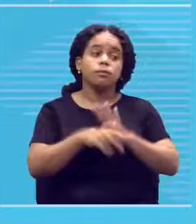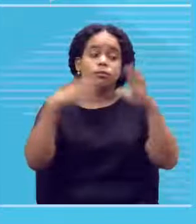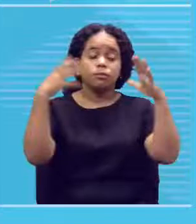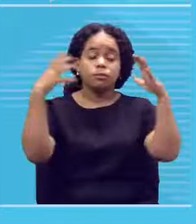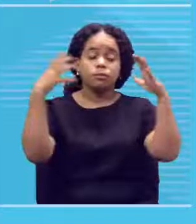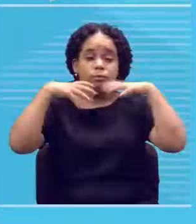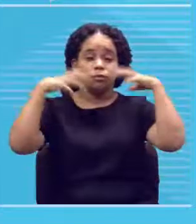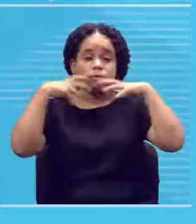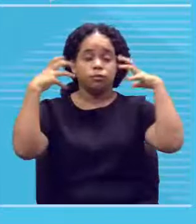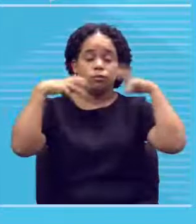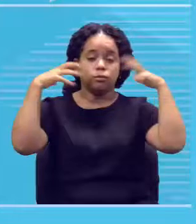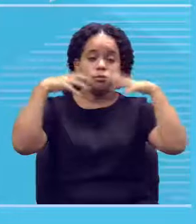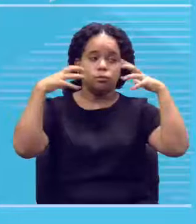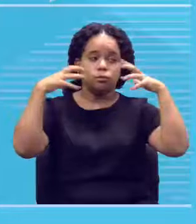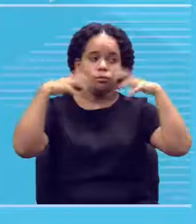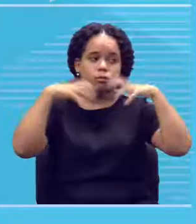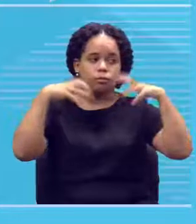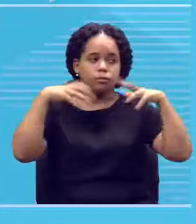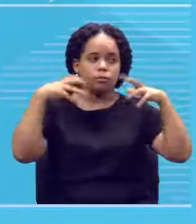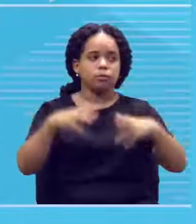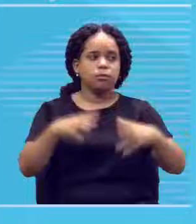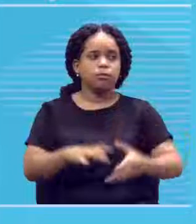a chuva